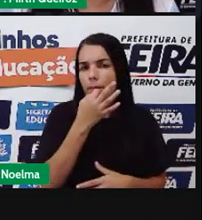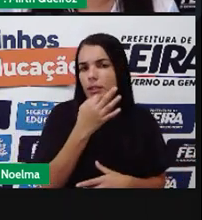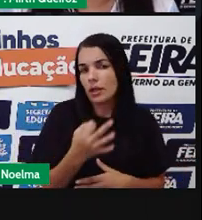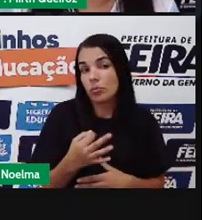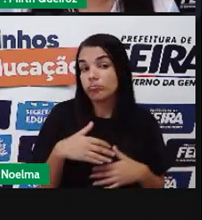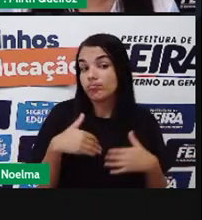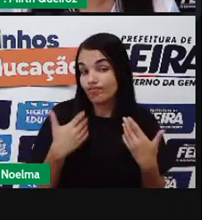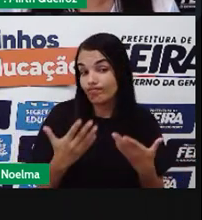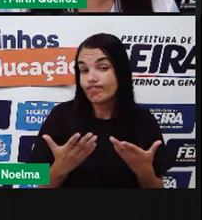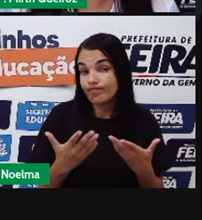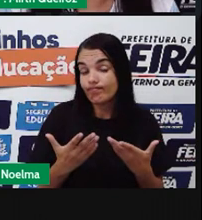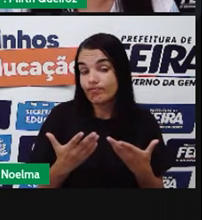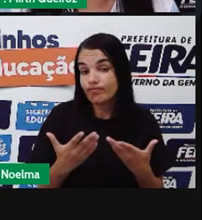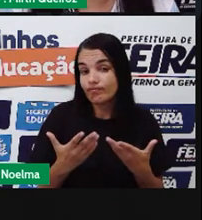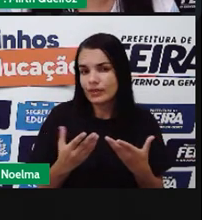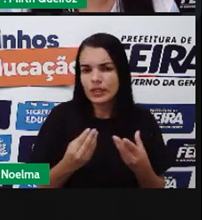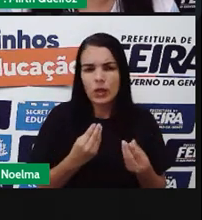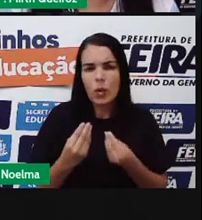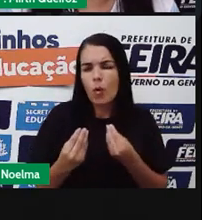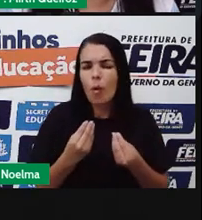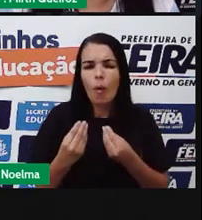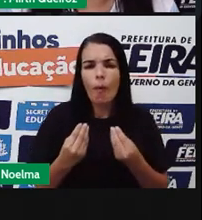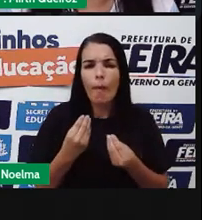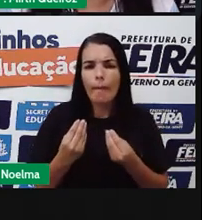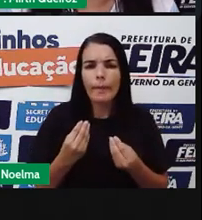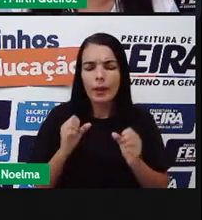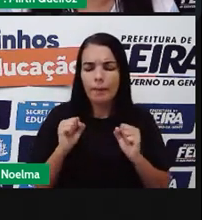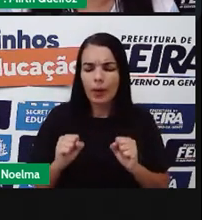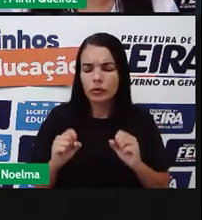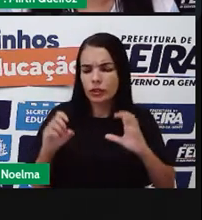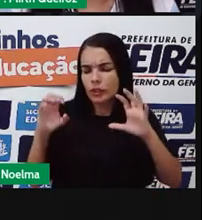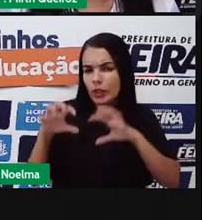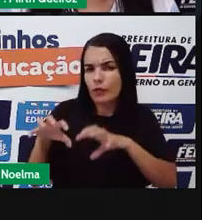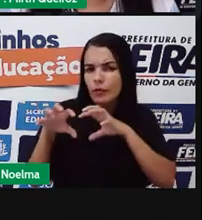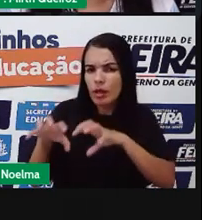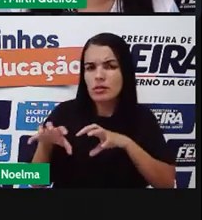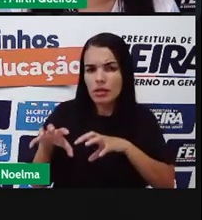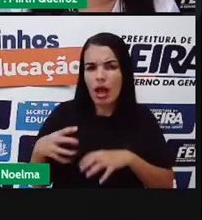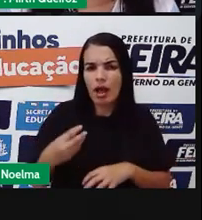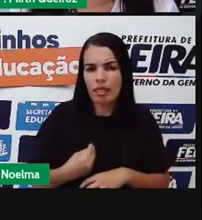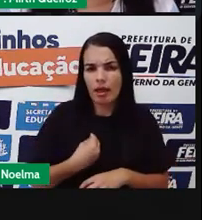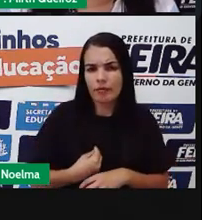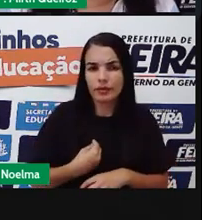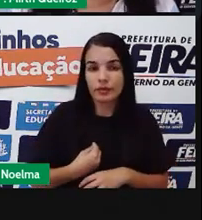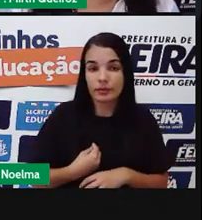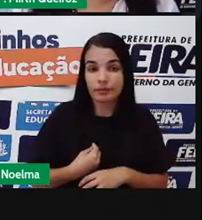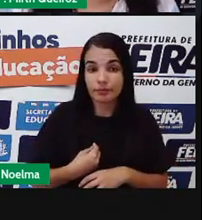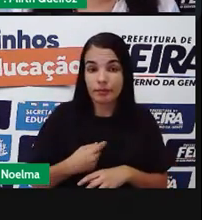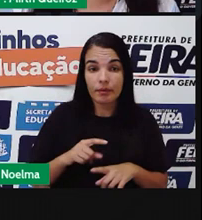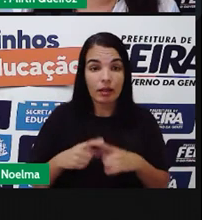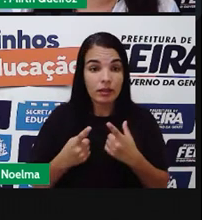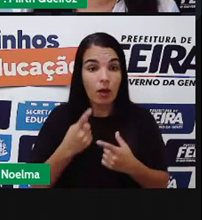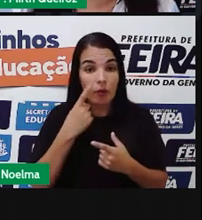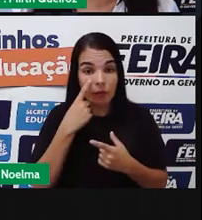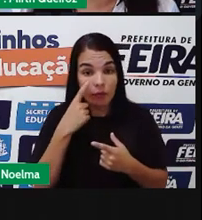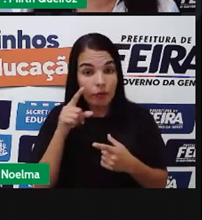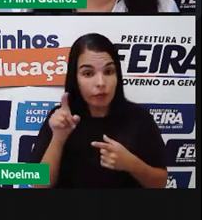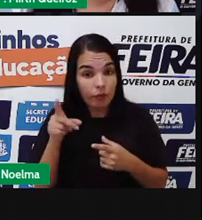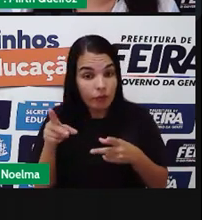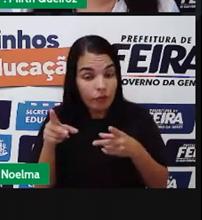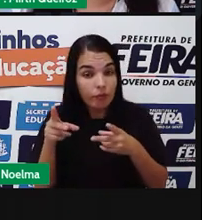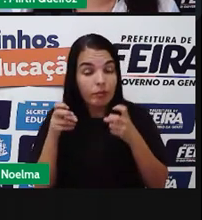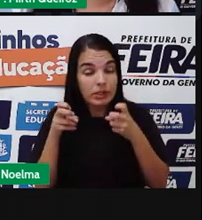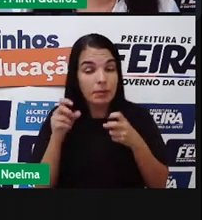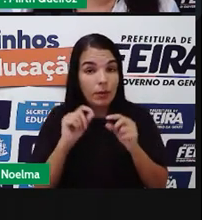a isso? De que forma que ele influencia? A gente viu que saneamento básico está